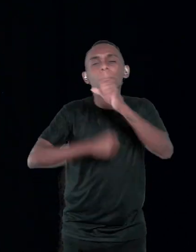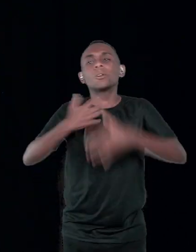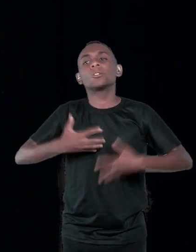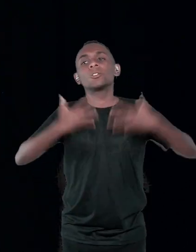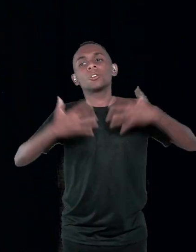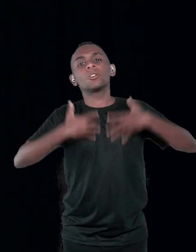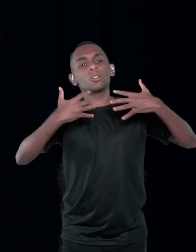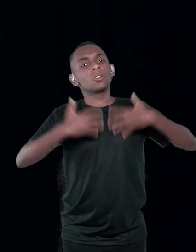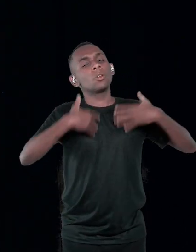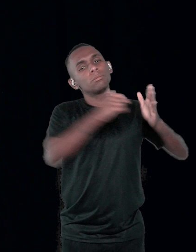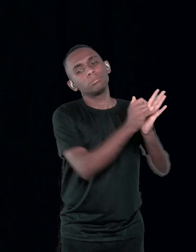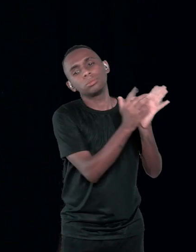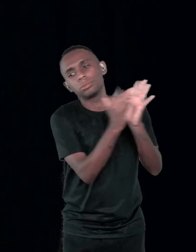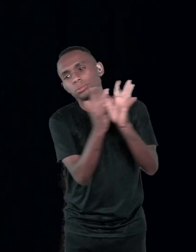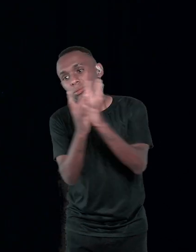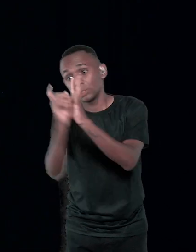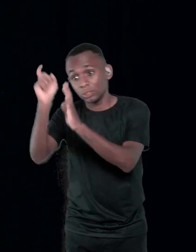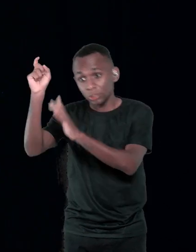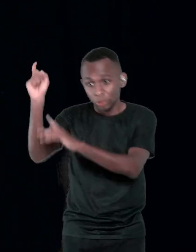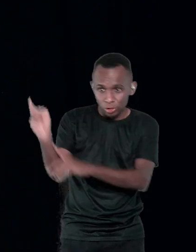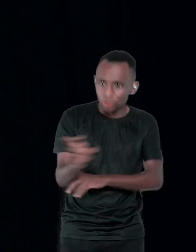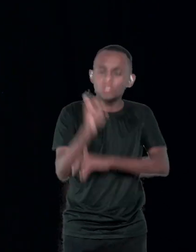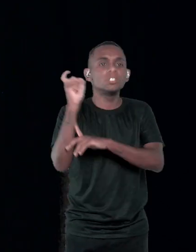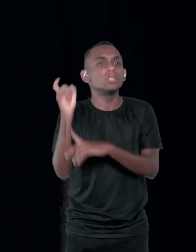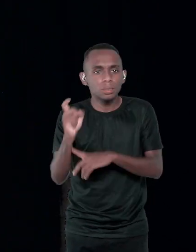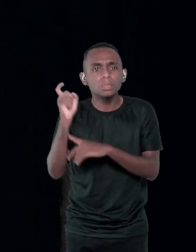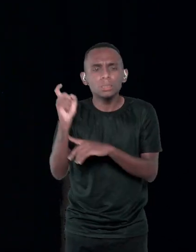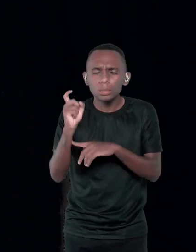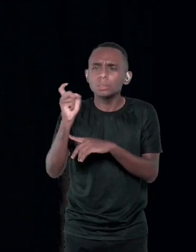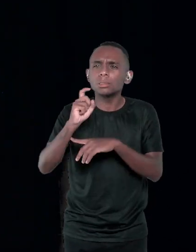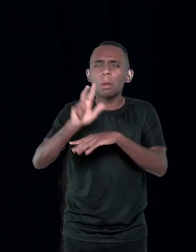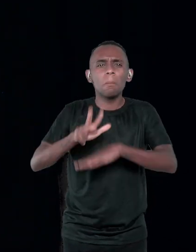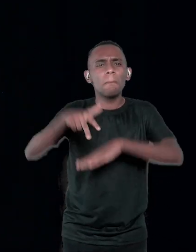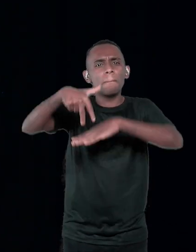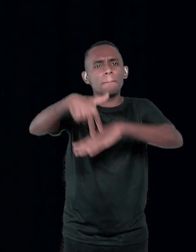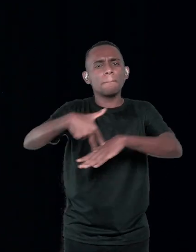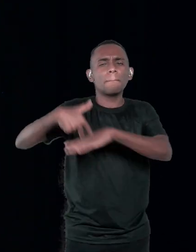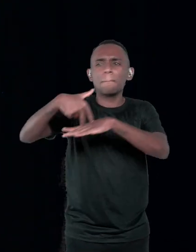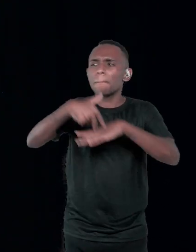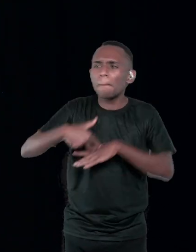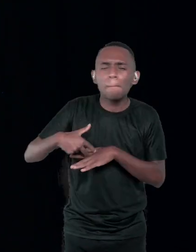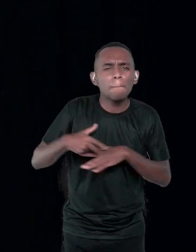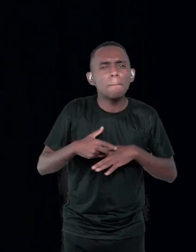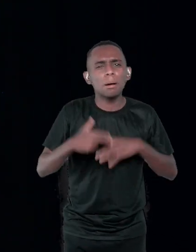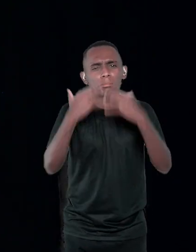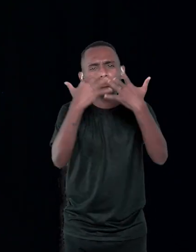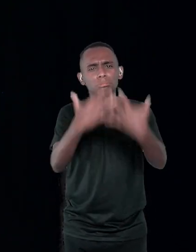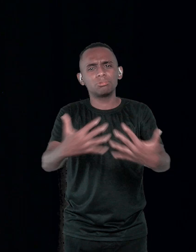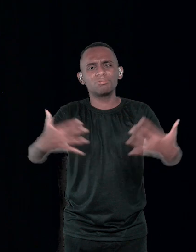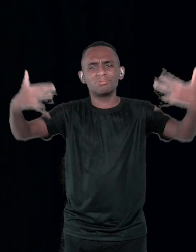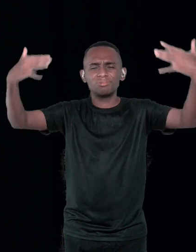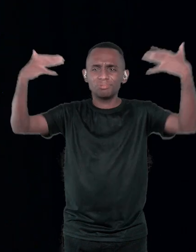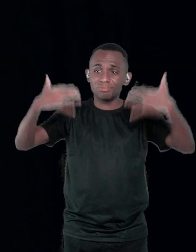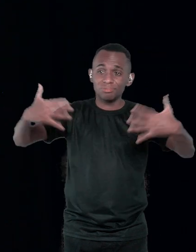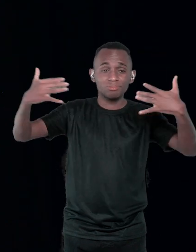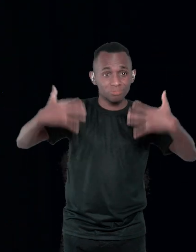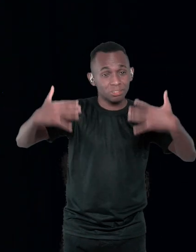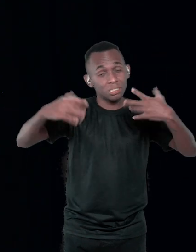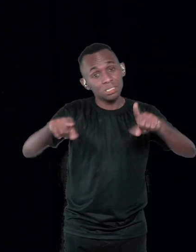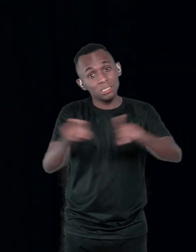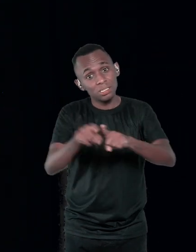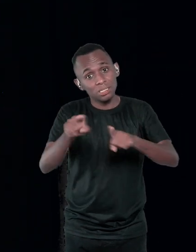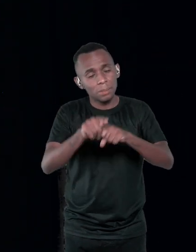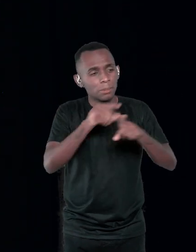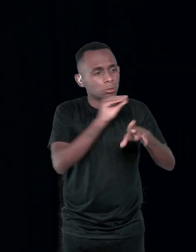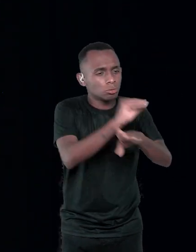até a letra X, cobriu-se de êxitos, deslumbrou os palcos com exuberância, sobreviveu ao exílio e mais, zelou